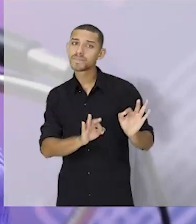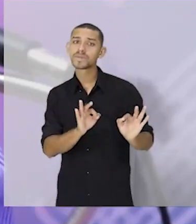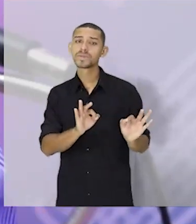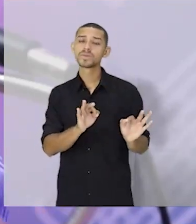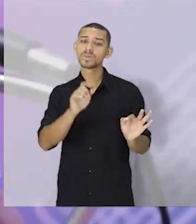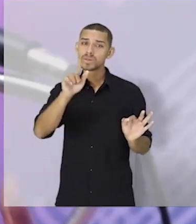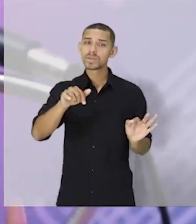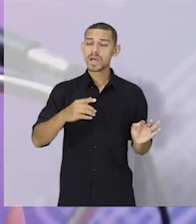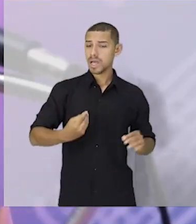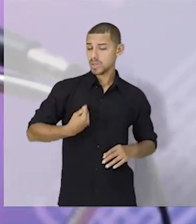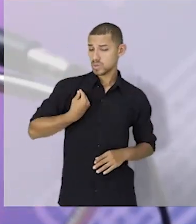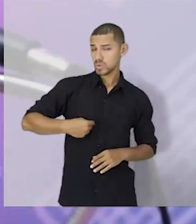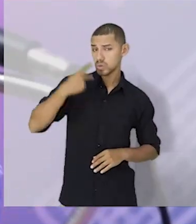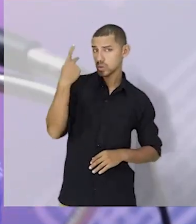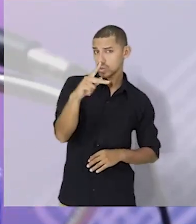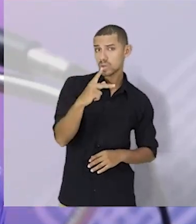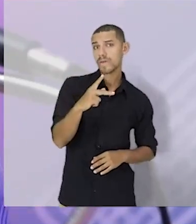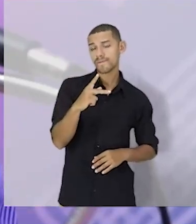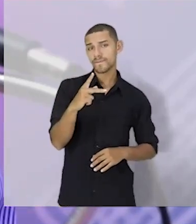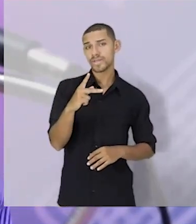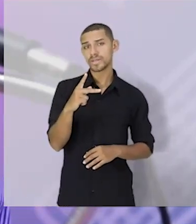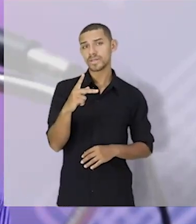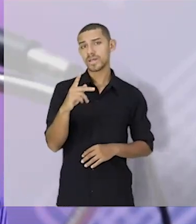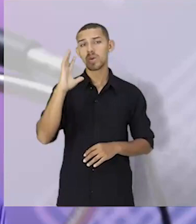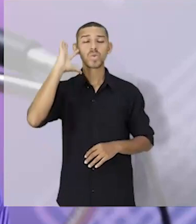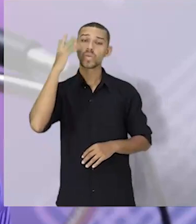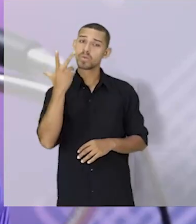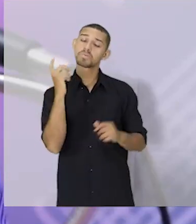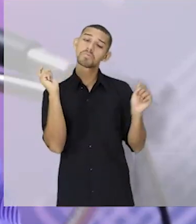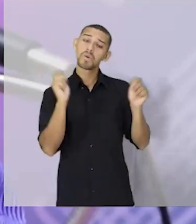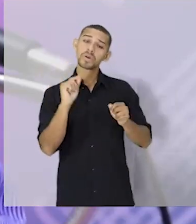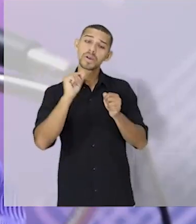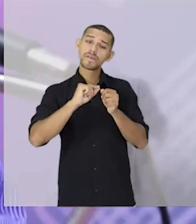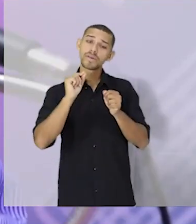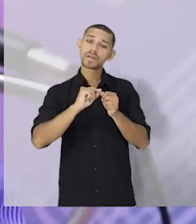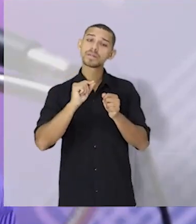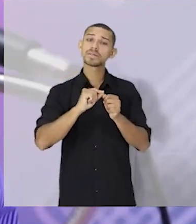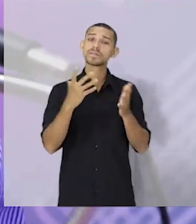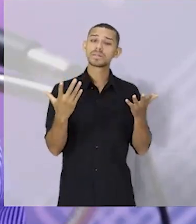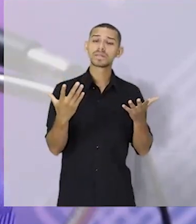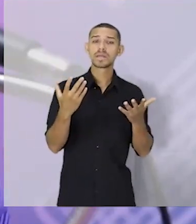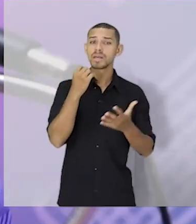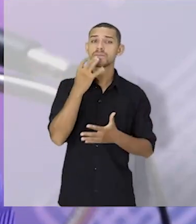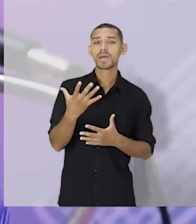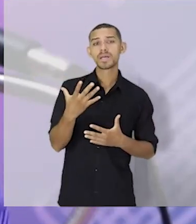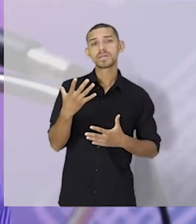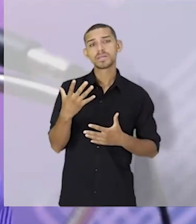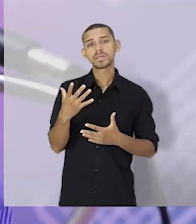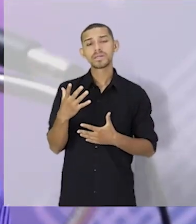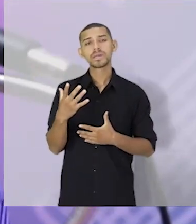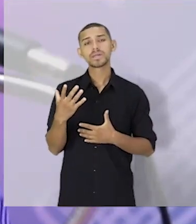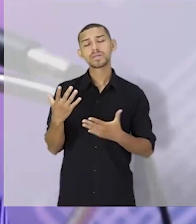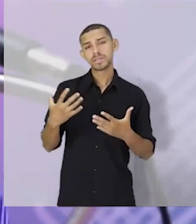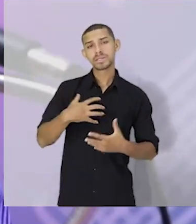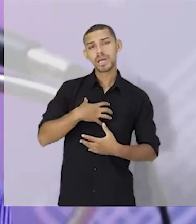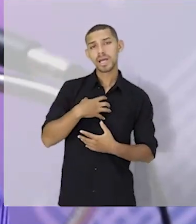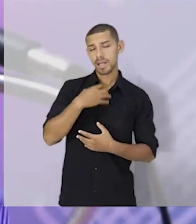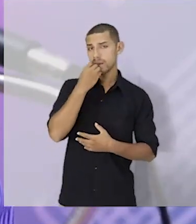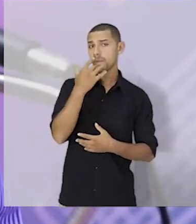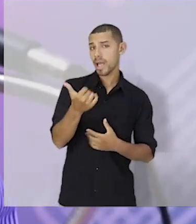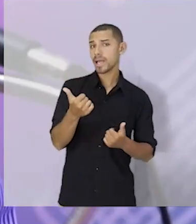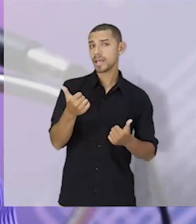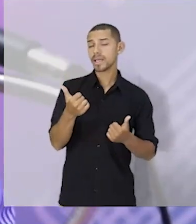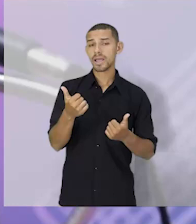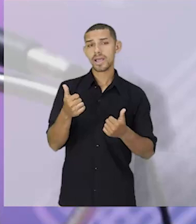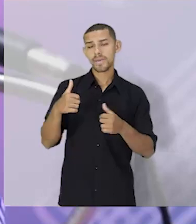aí na sua vida coisas que você pode fazer para ficar bem. Você precisa se sentir bem. Se eu me sinto bem fazendo